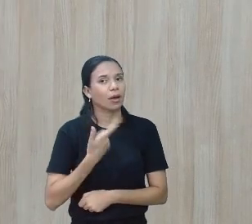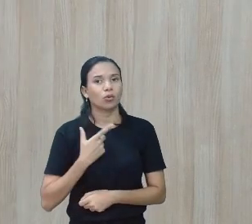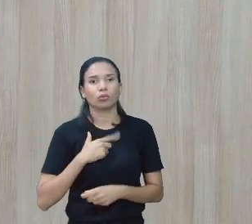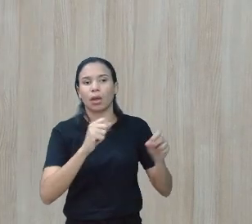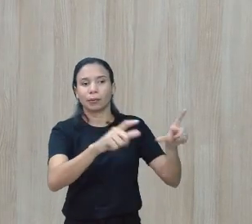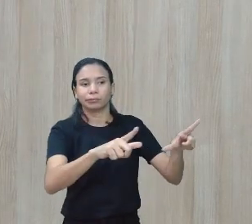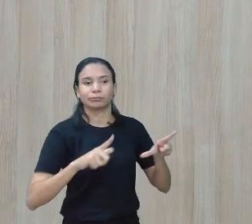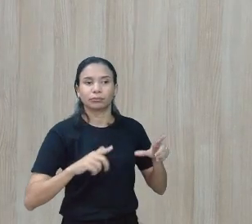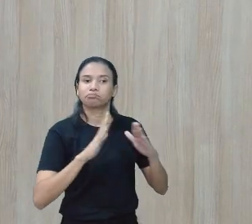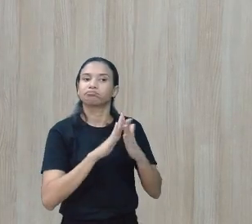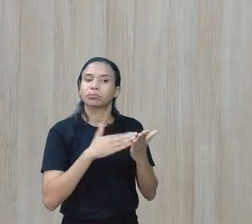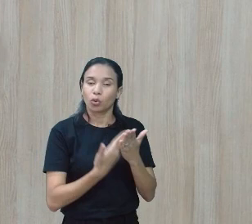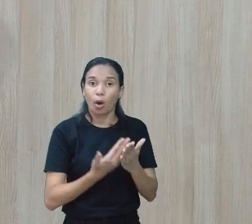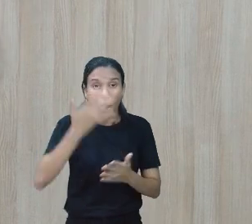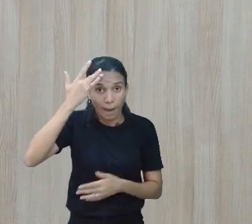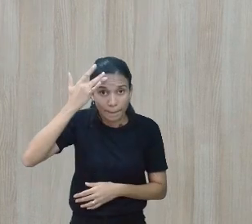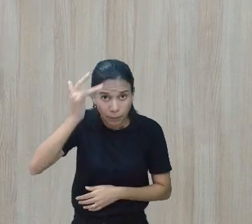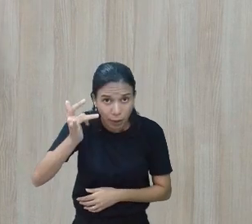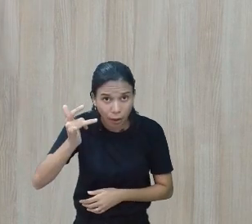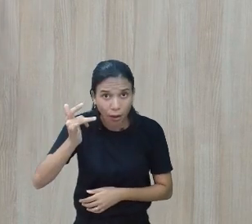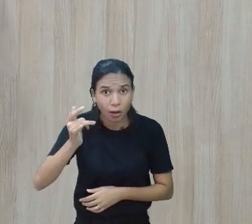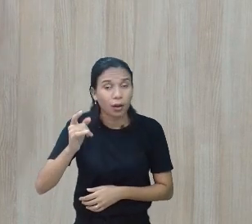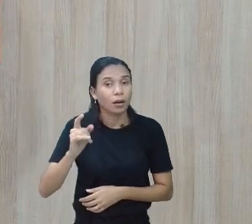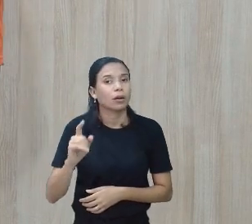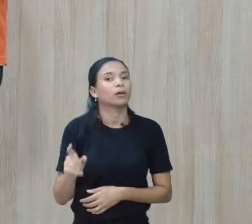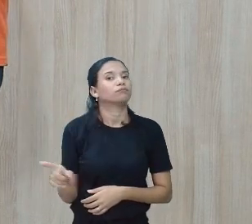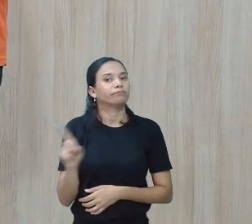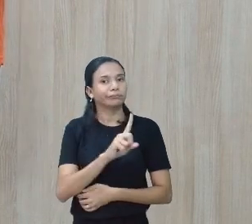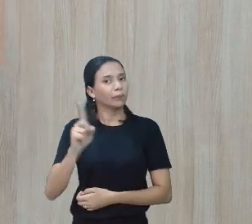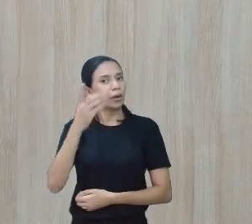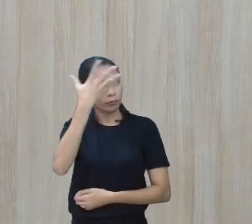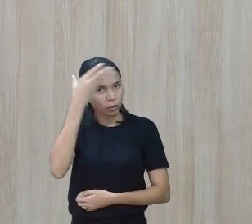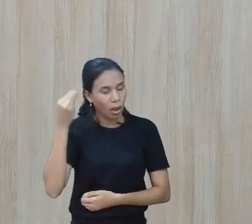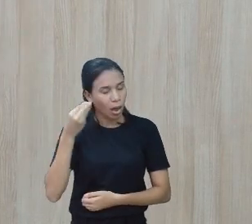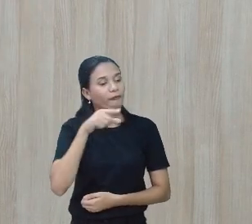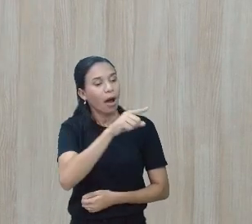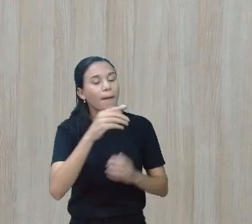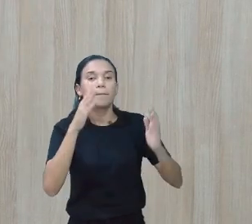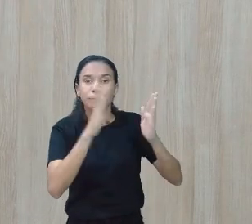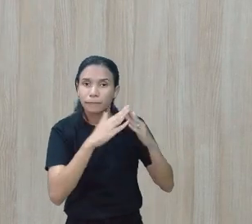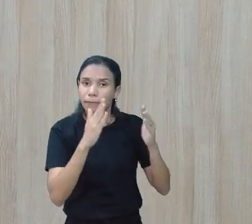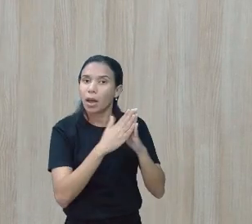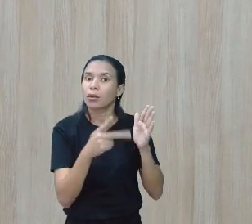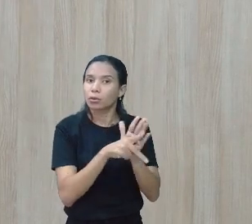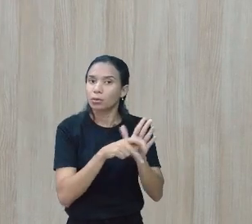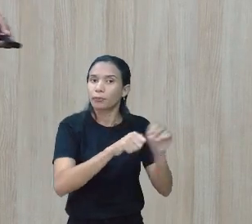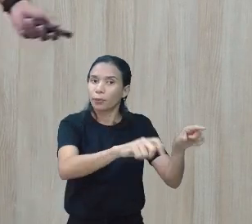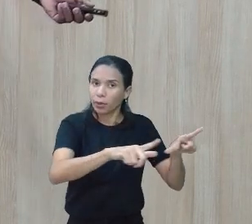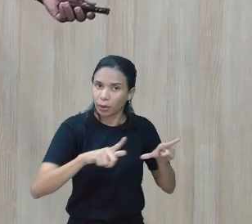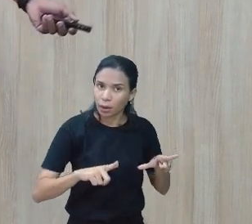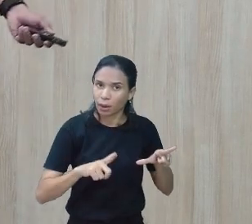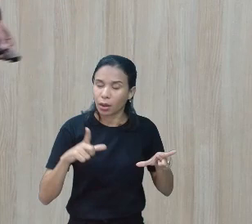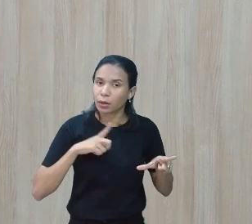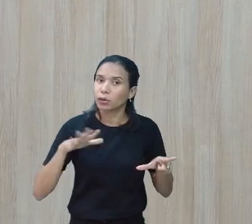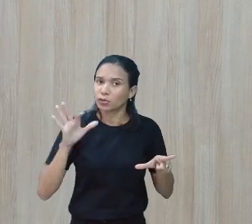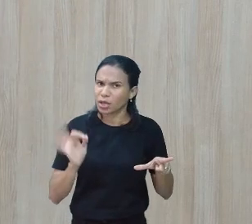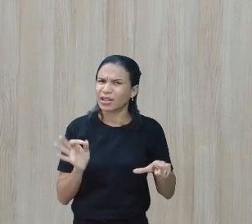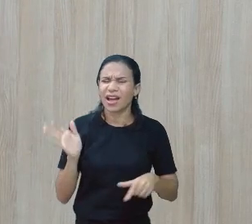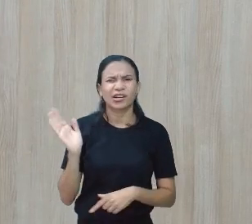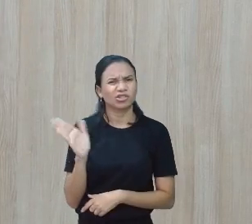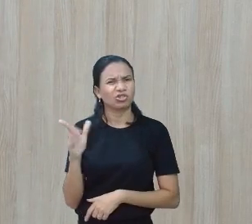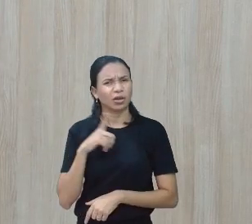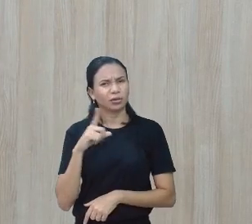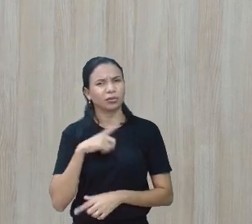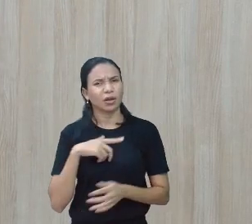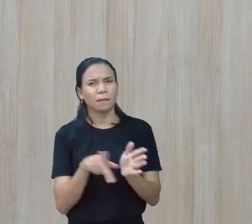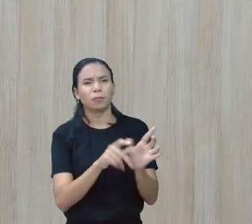escola, amanhã não deixa de pedir essa declaração, ou pegar, que eu acredito que vocês já tenham pedido